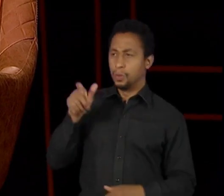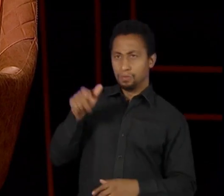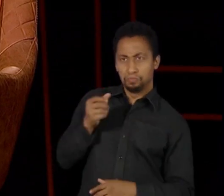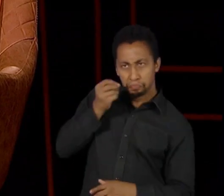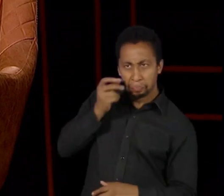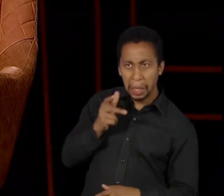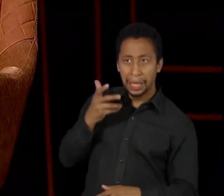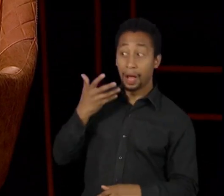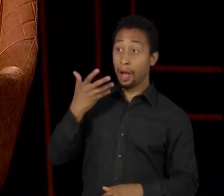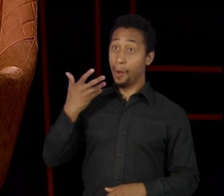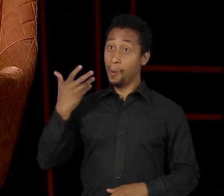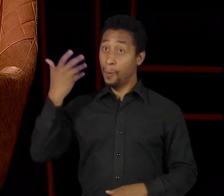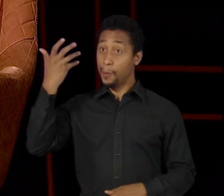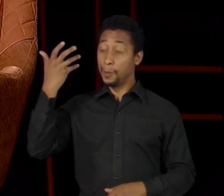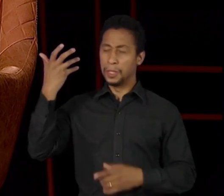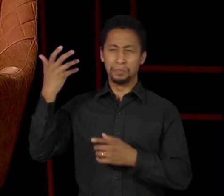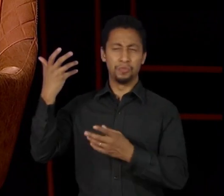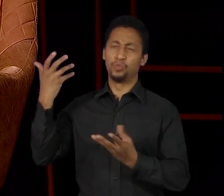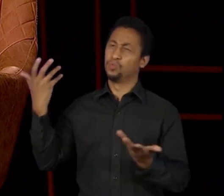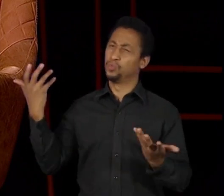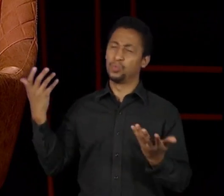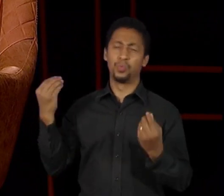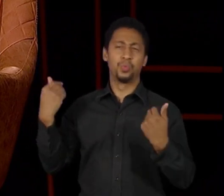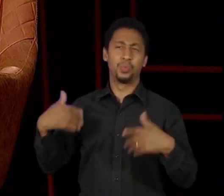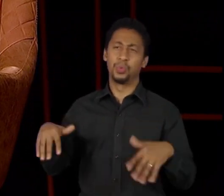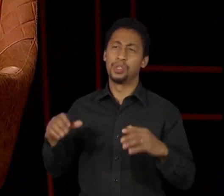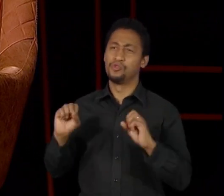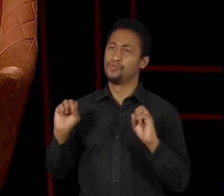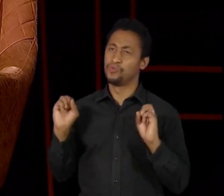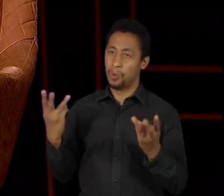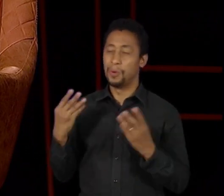velha? Fechou. Beijo, Taninha.